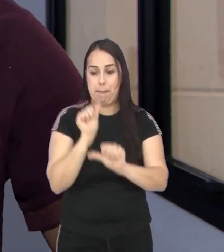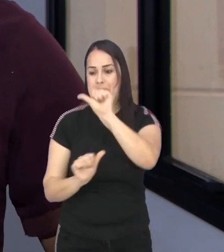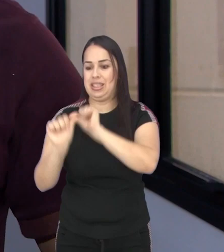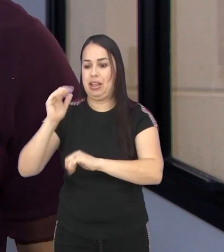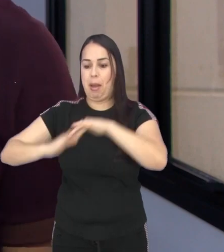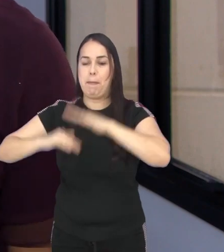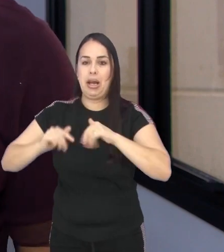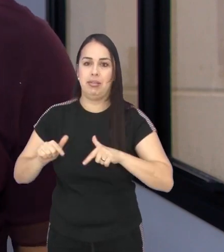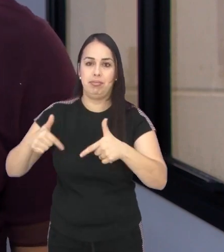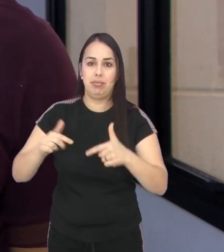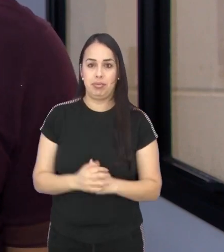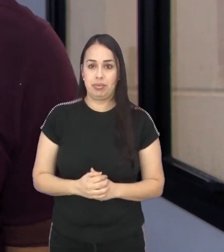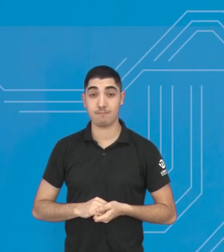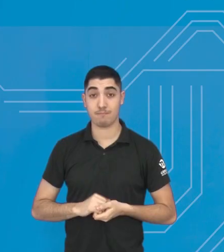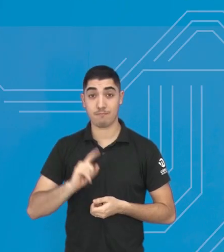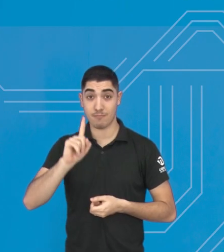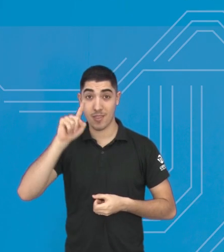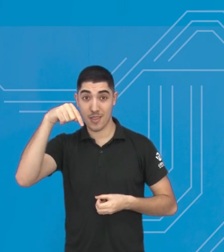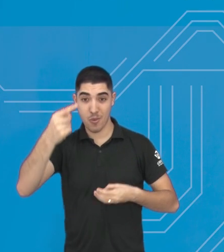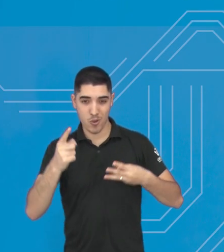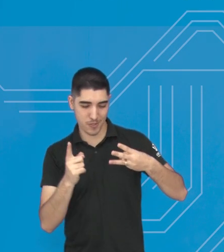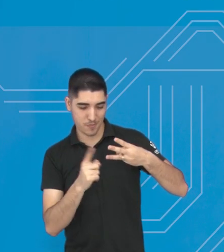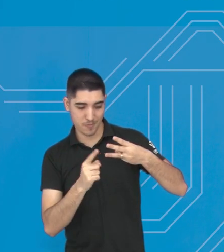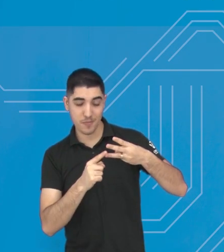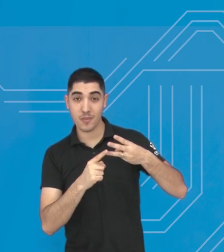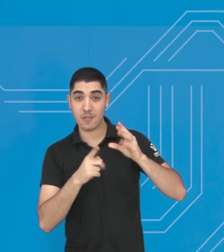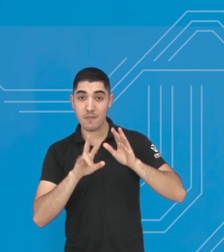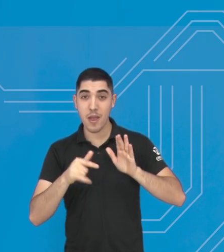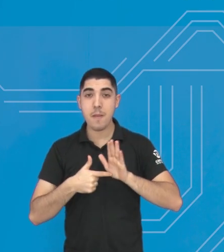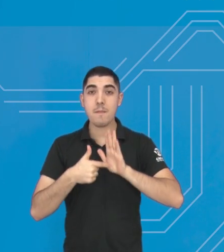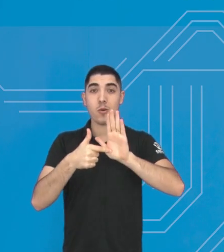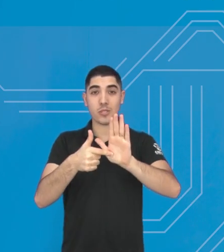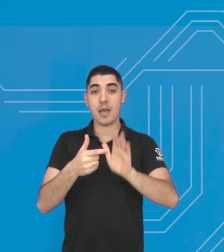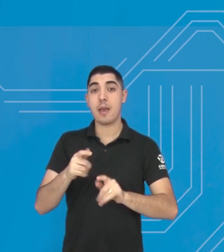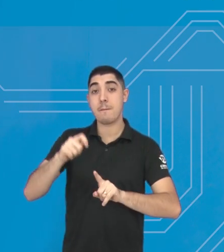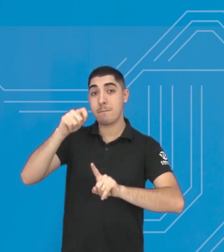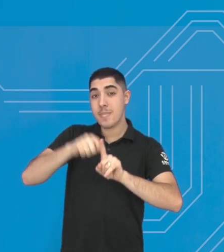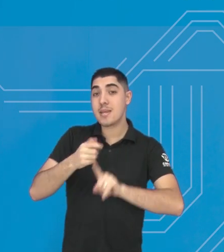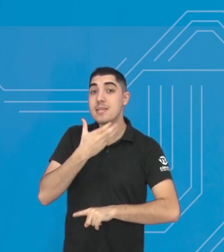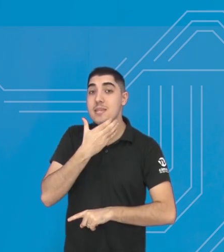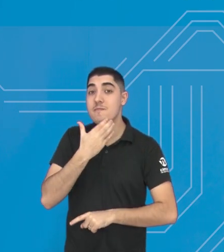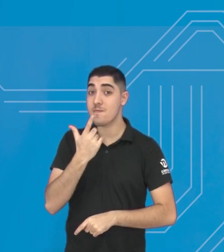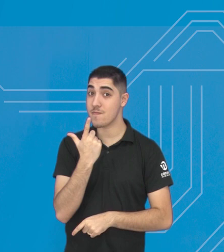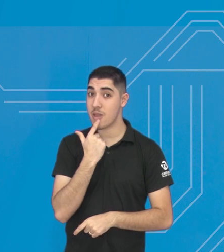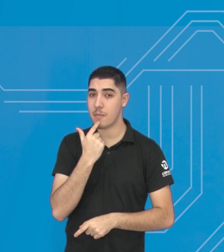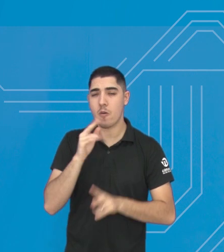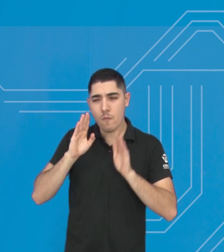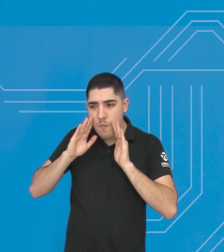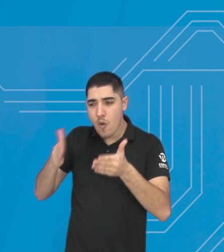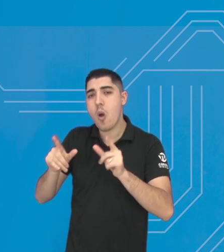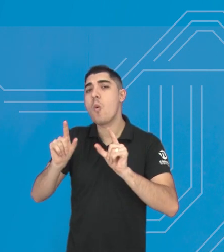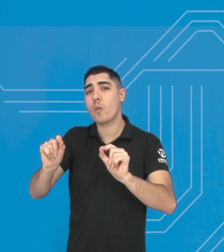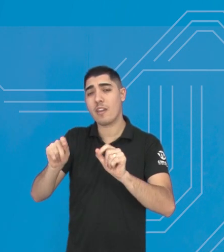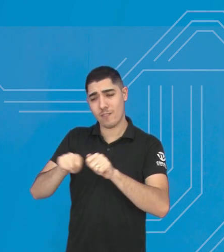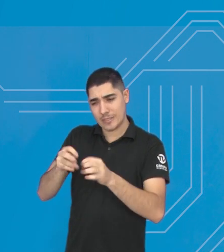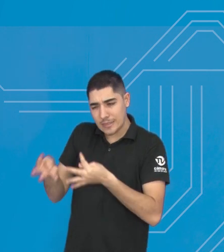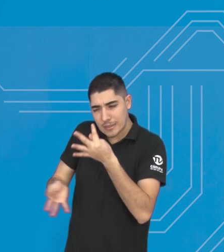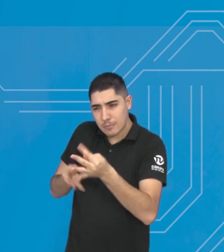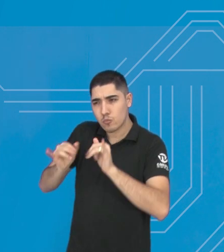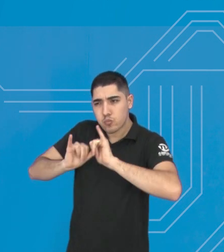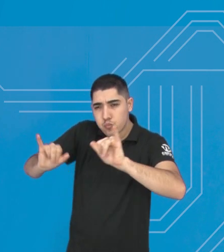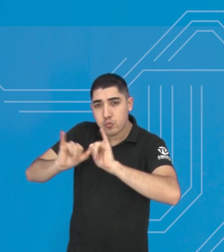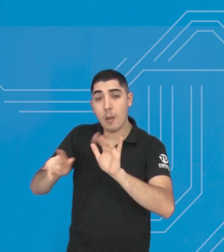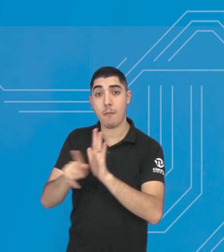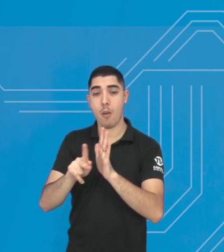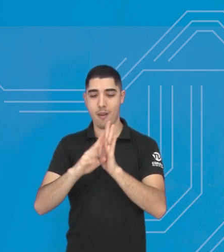e tenha um atendimento para a comunidade. E no próximo bloco, vamos te apresentar a campanha Dezembro Vermelho, focada na prevenção e tratamento